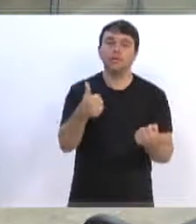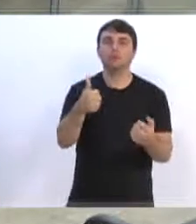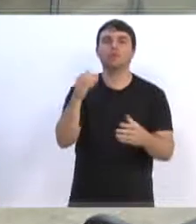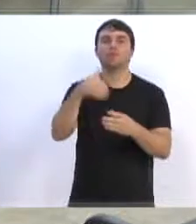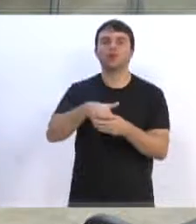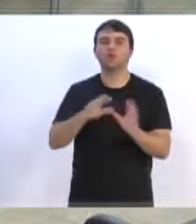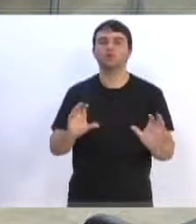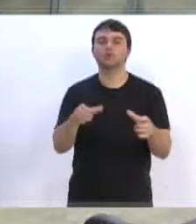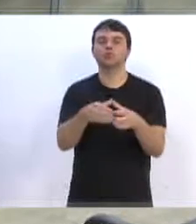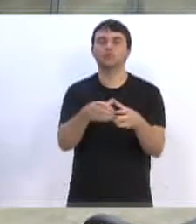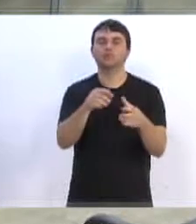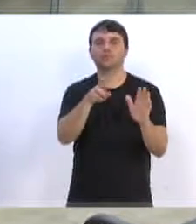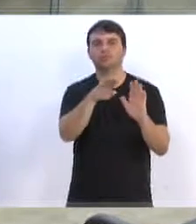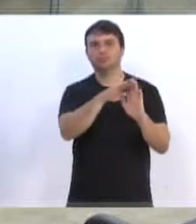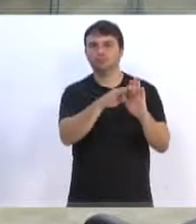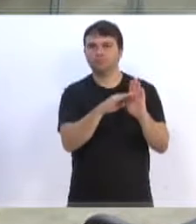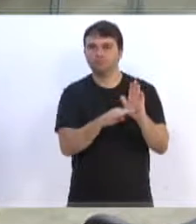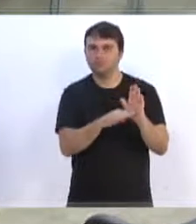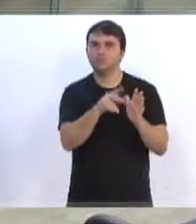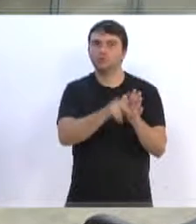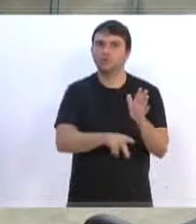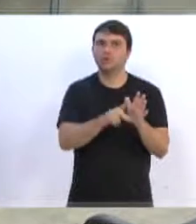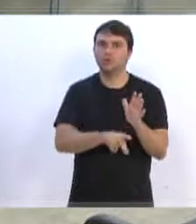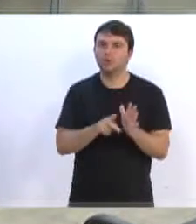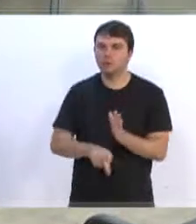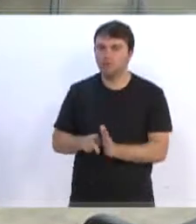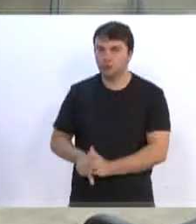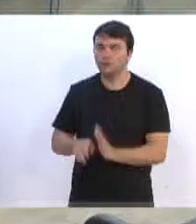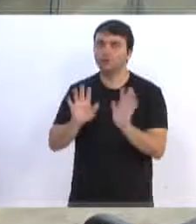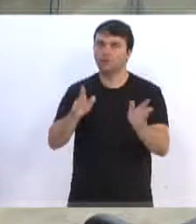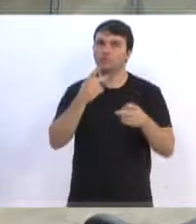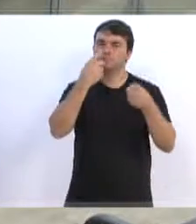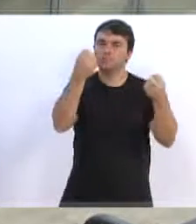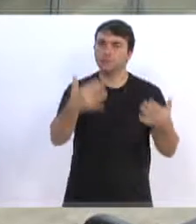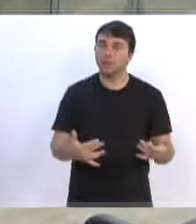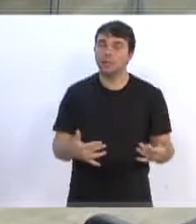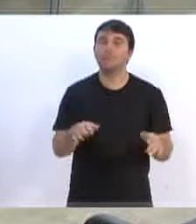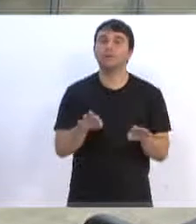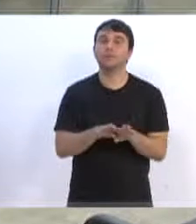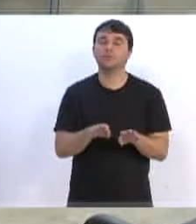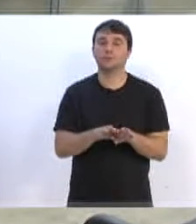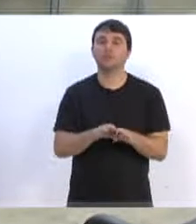final dos projetos de lei 7.804, 7.840 e